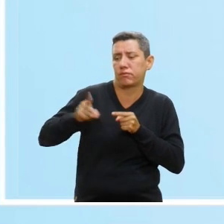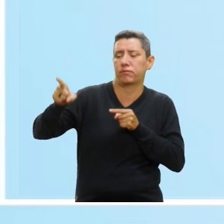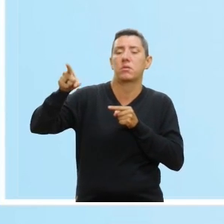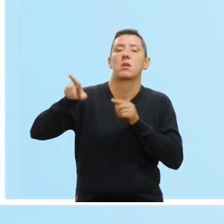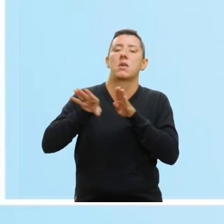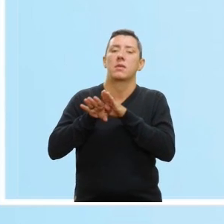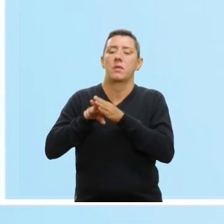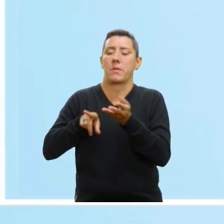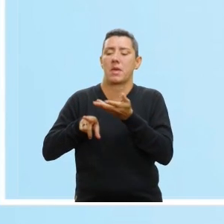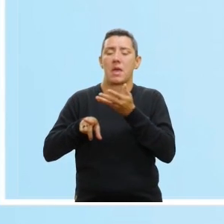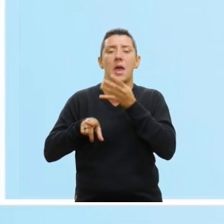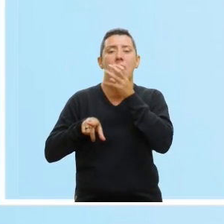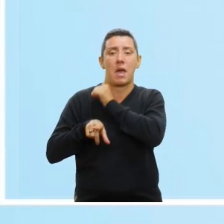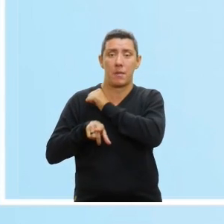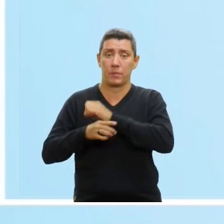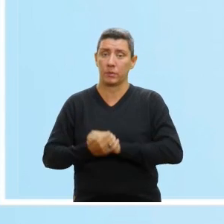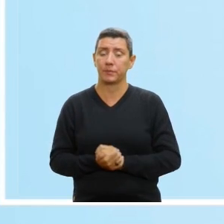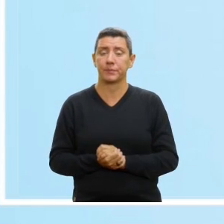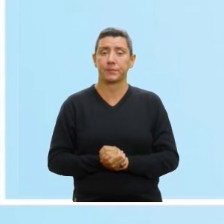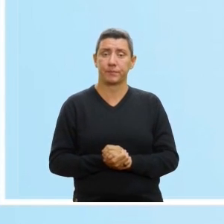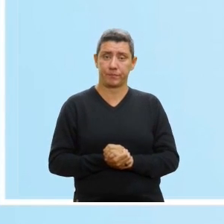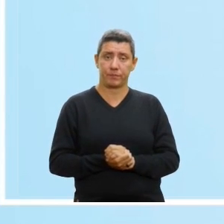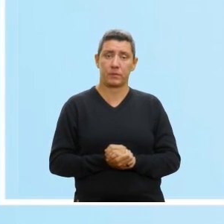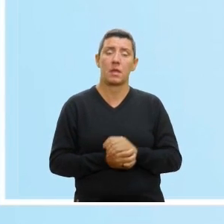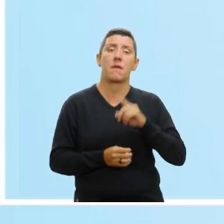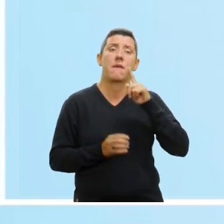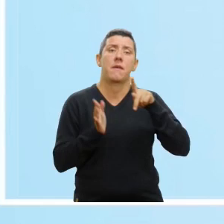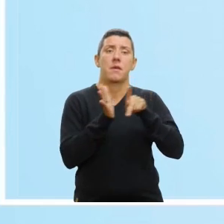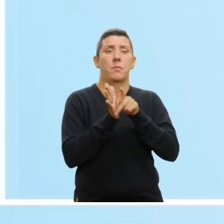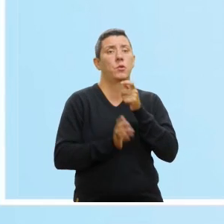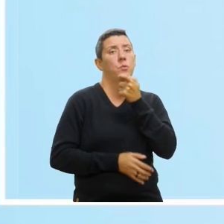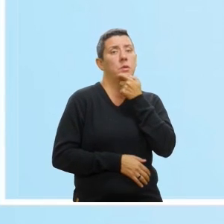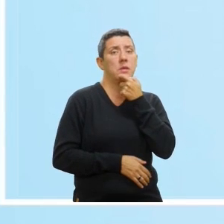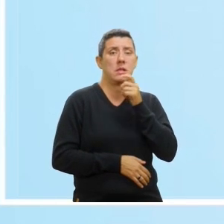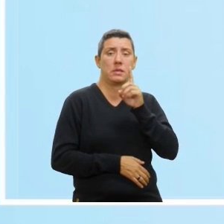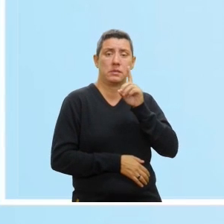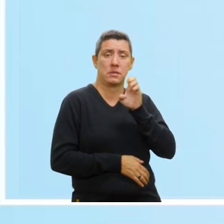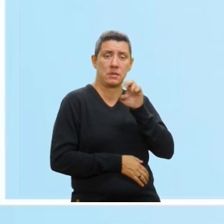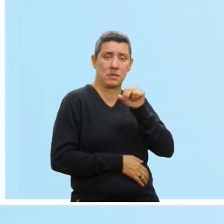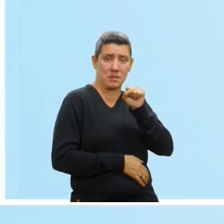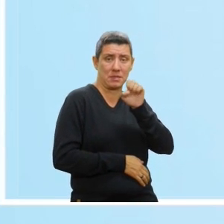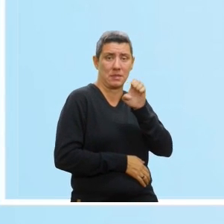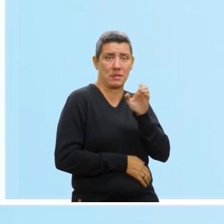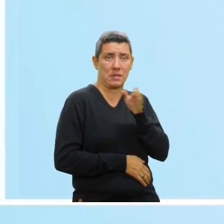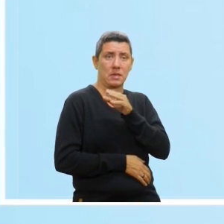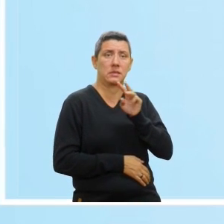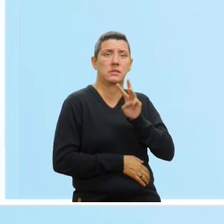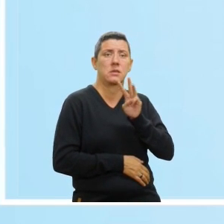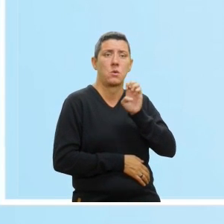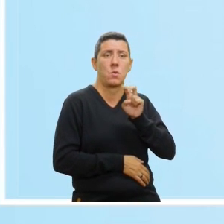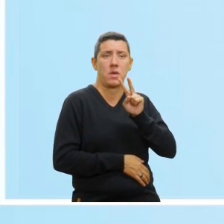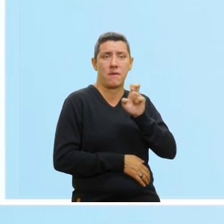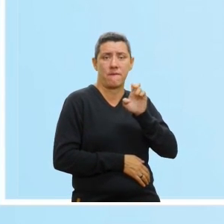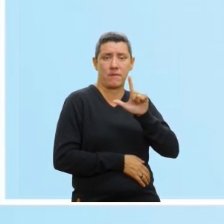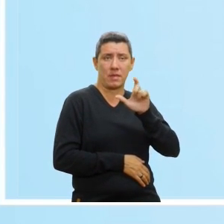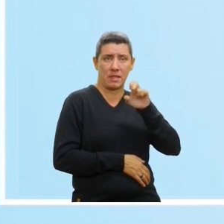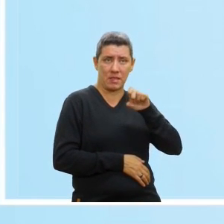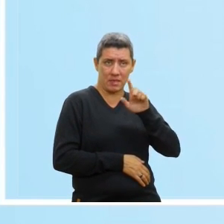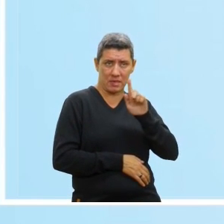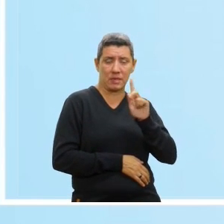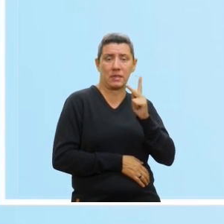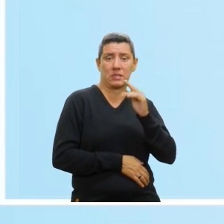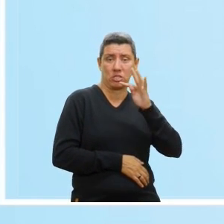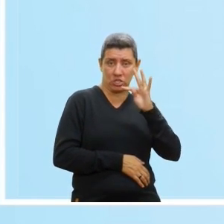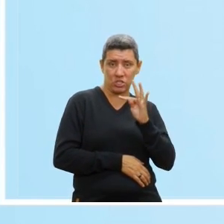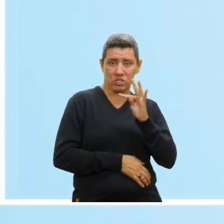Então, bom, o DWDM, o que significa? Dense Wavelength Division Multiplex. Olhando aqui do lado direito primeiro, a multiplexação, né? O que